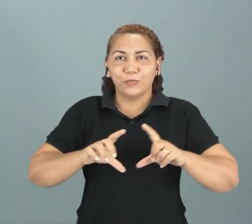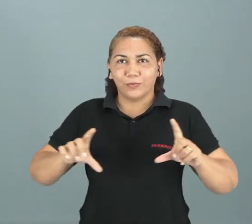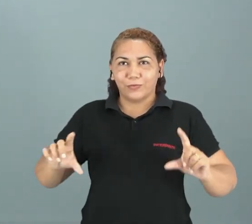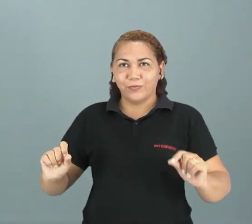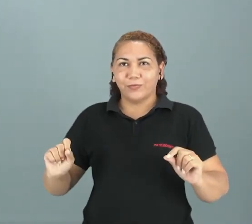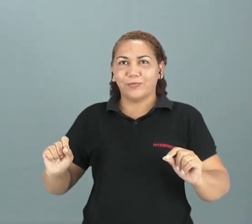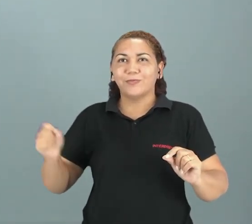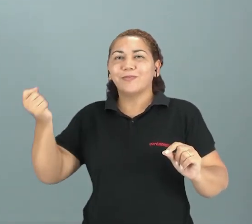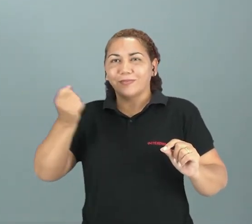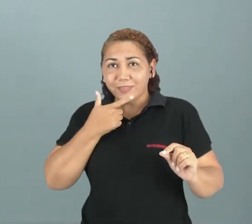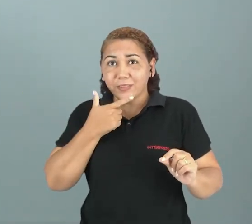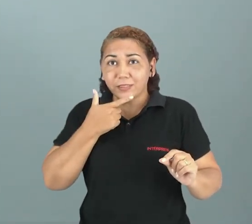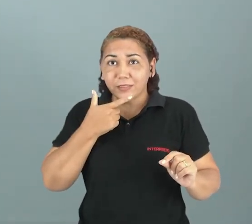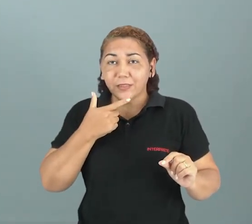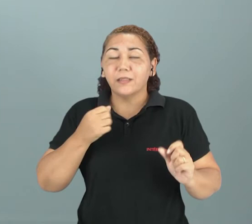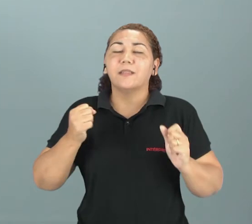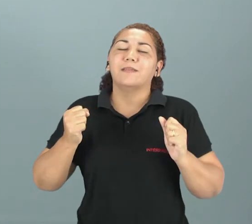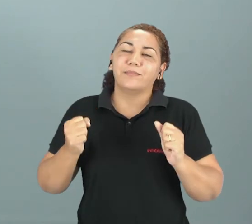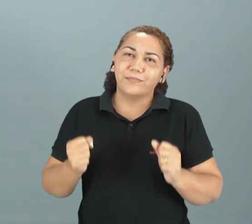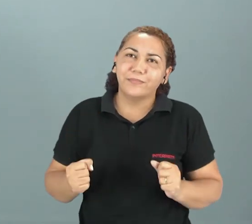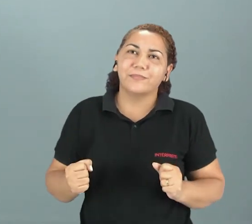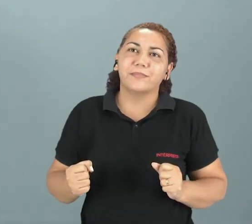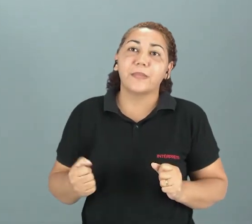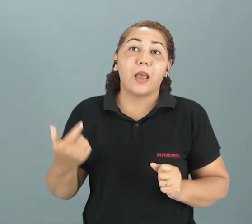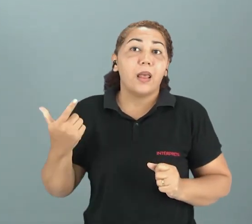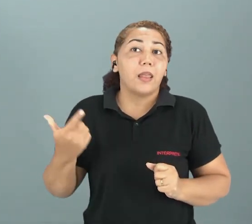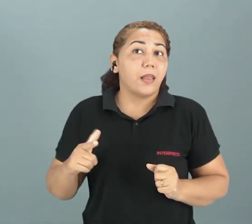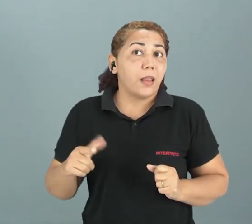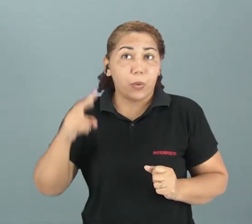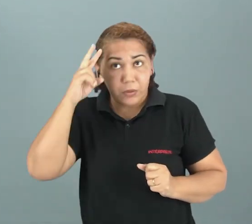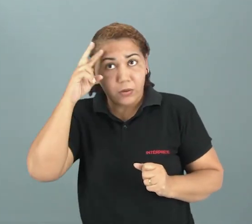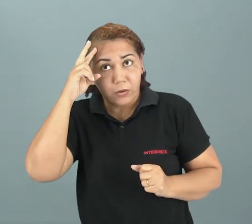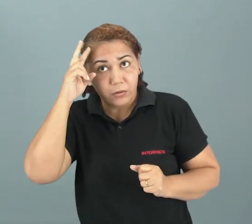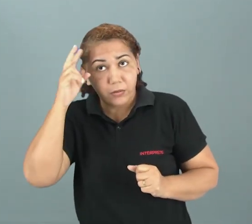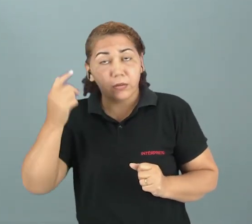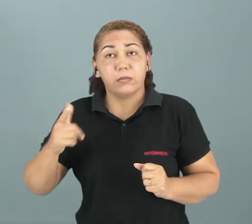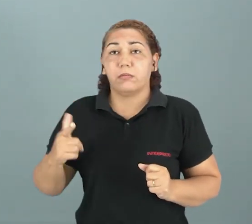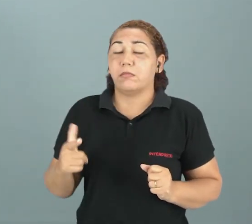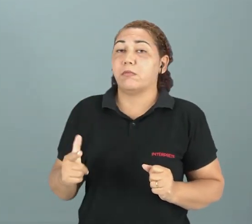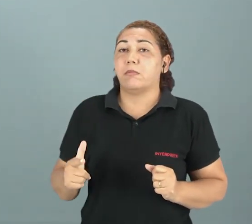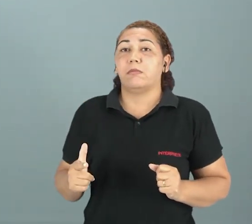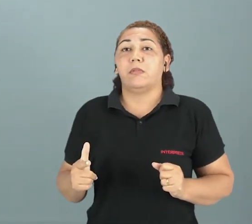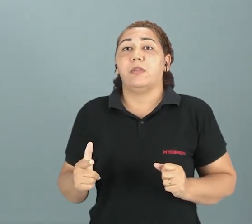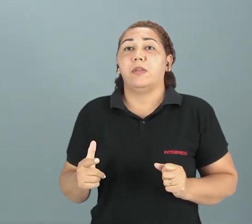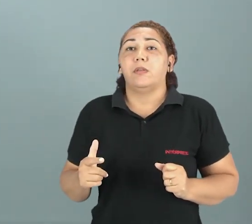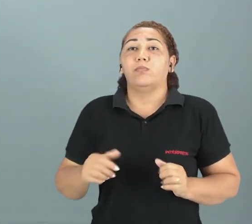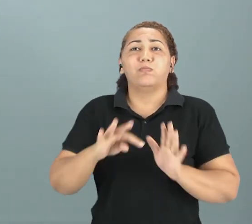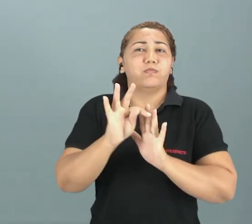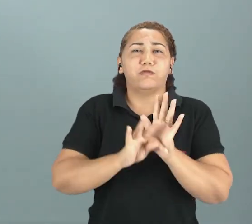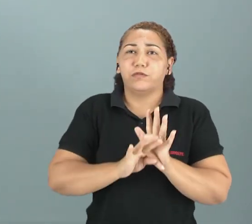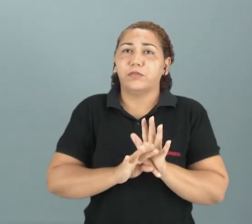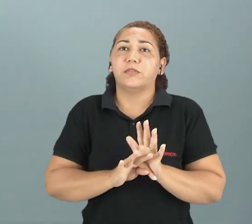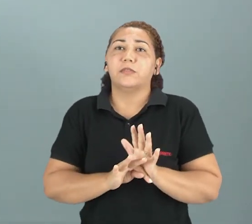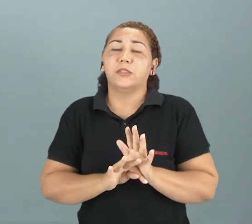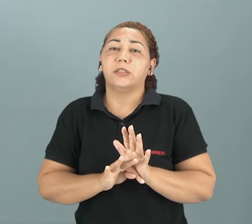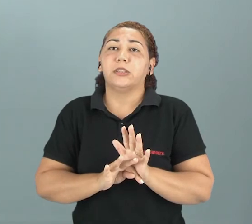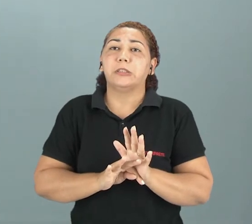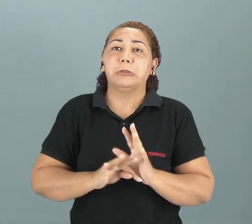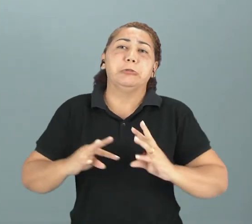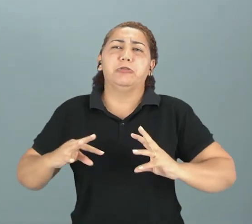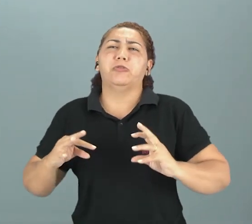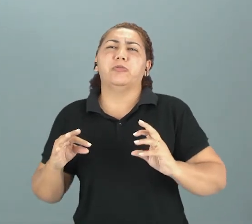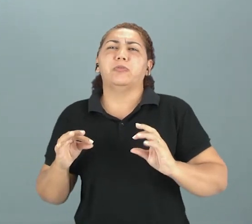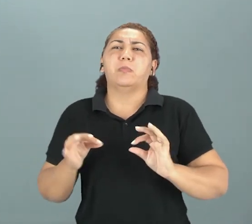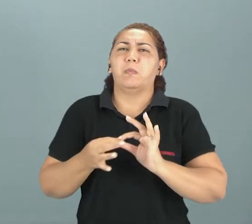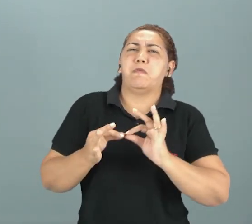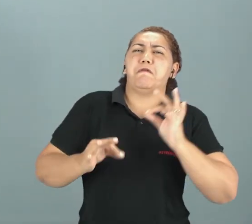eu poderia. E lembrando, não tem nenhuma informação, a não ser essa placa que me ajuda a entender isso. E talvez usando algumas expressões aqui,